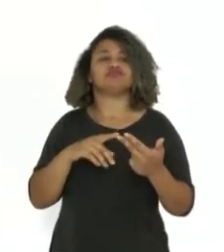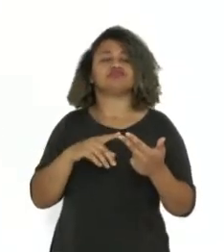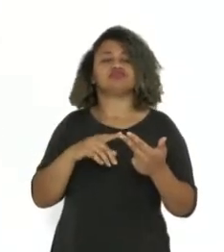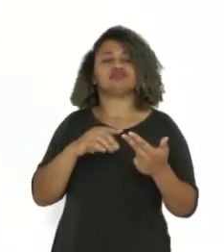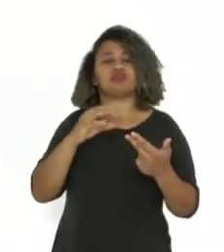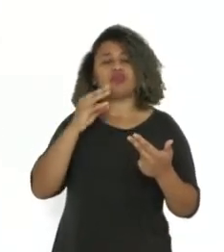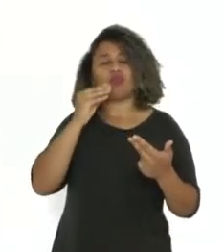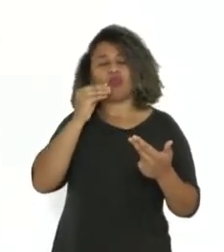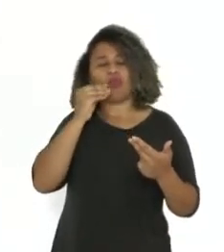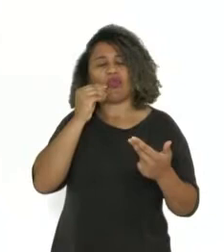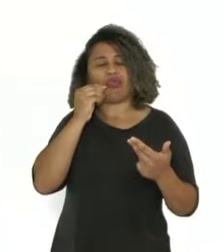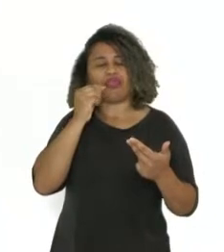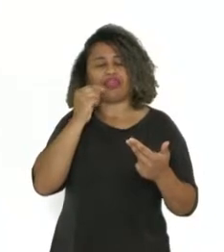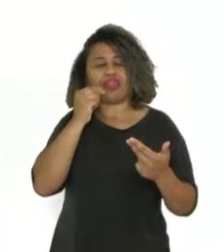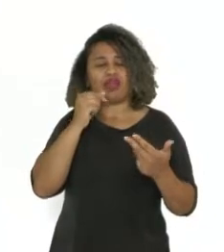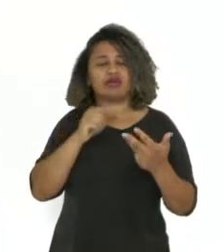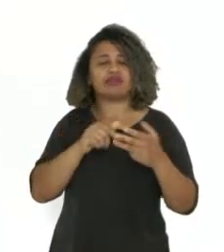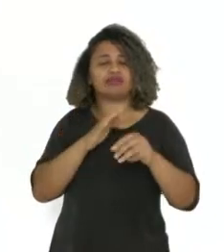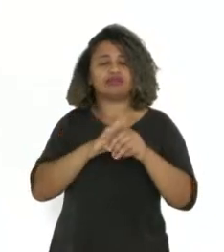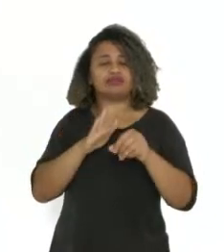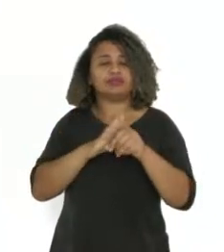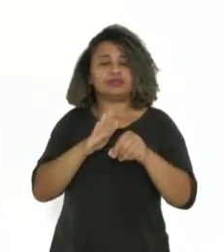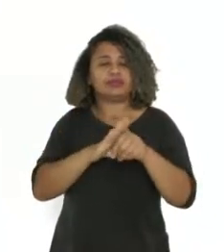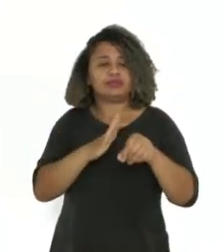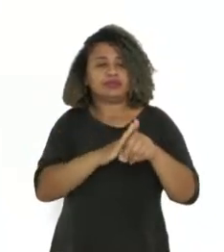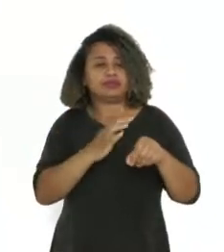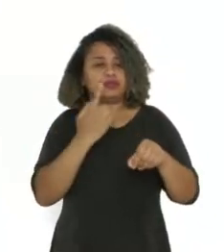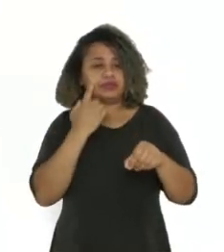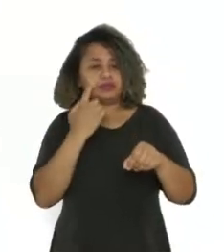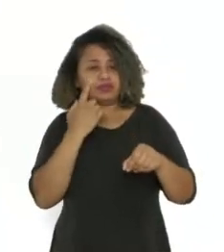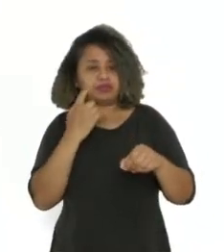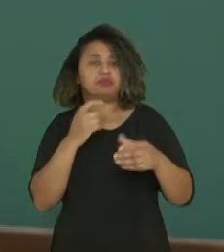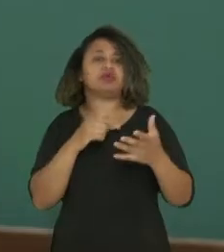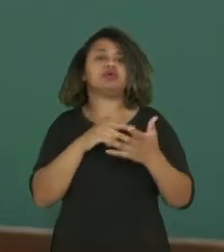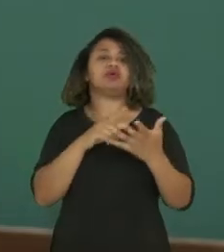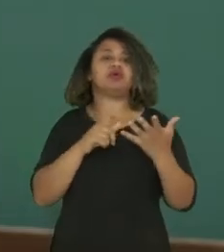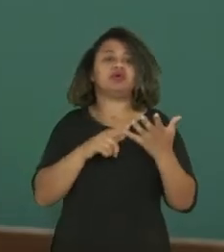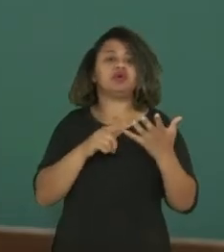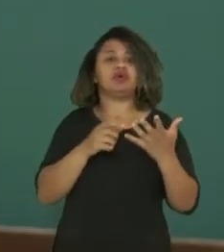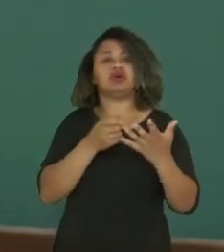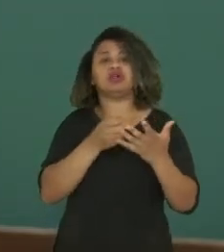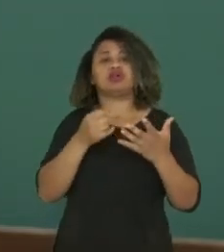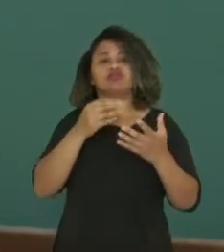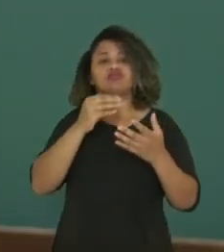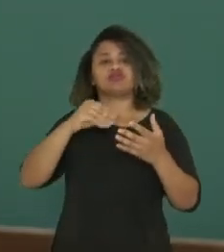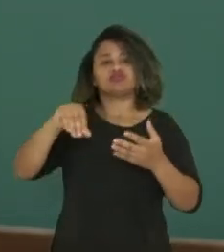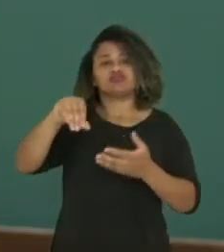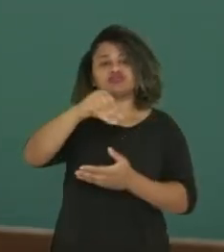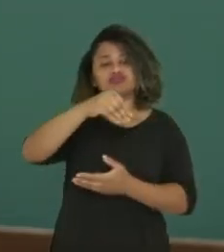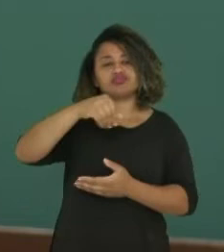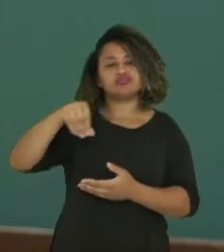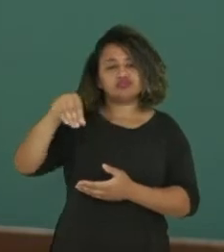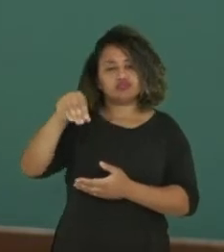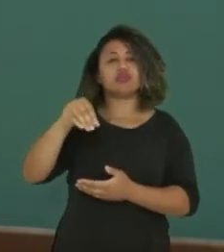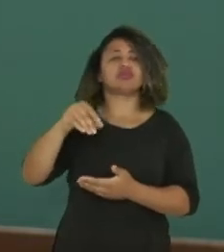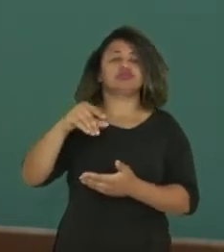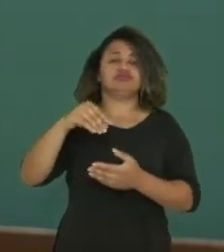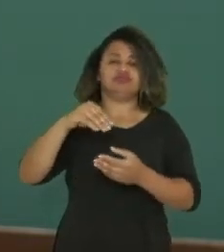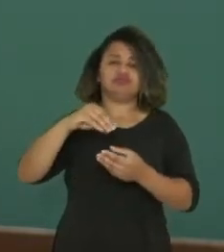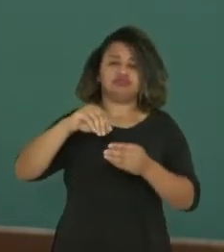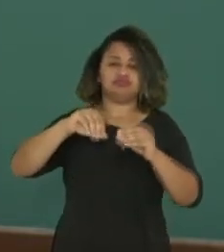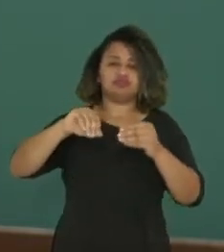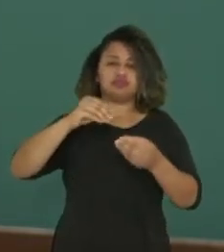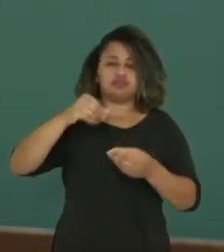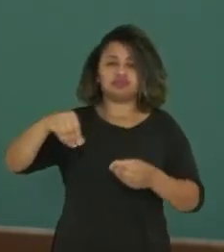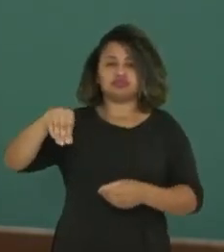limão, cebola, cilantro, pimenta, que são justamente ali os temperos que se colocam, os condimentos,